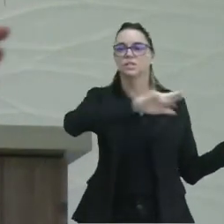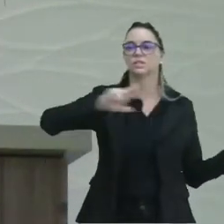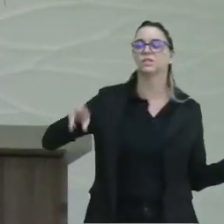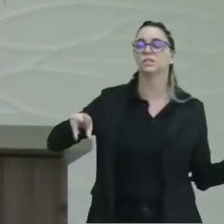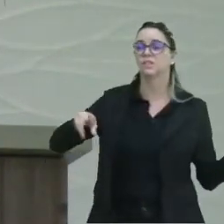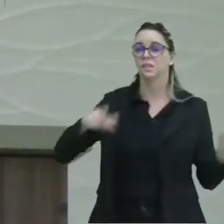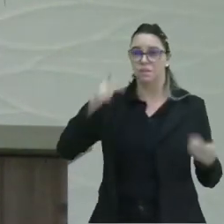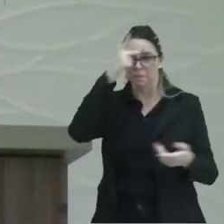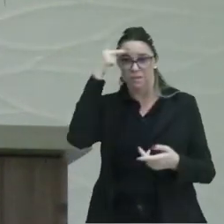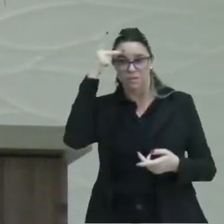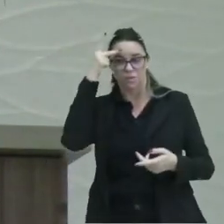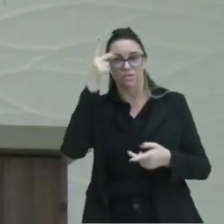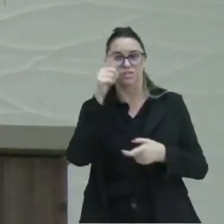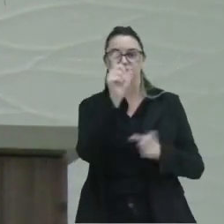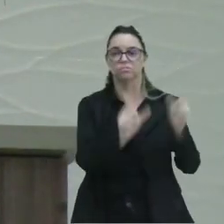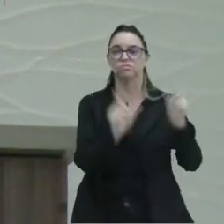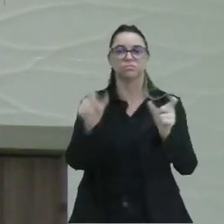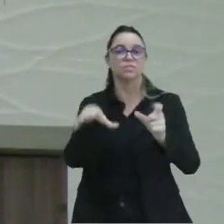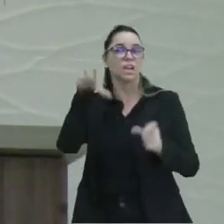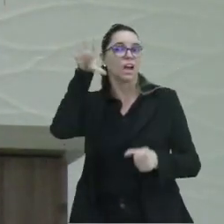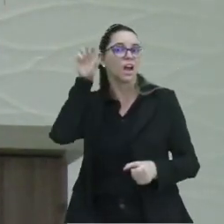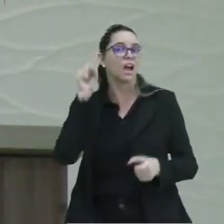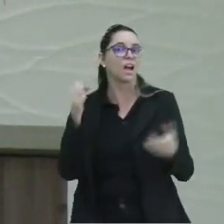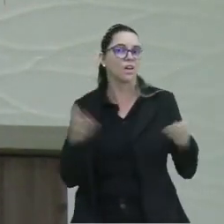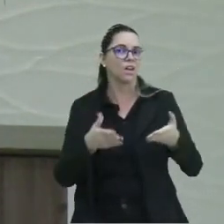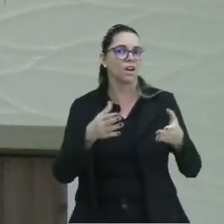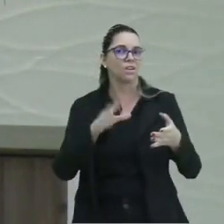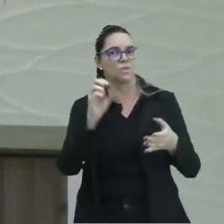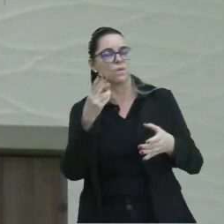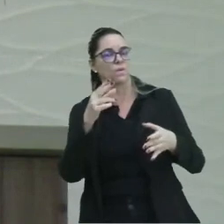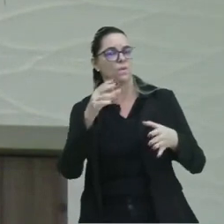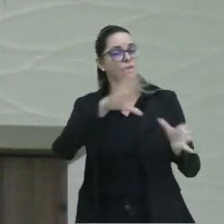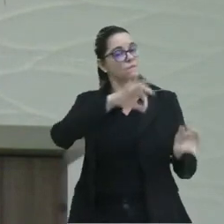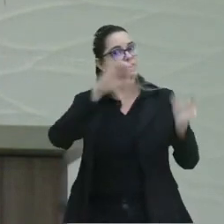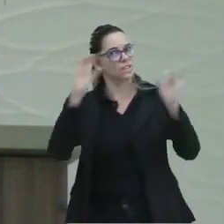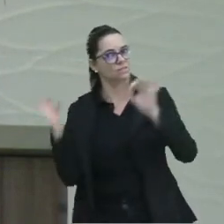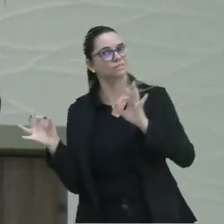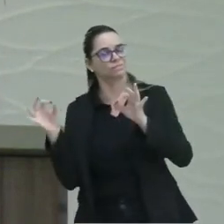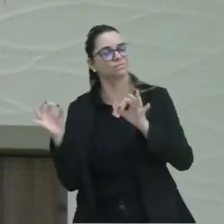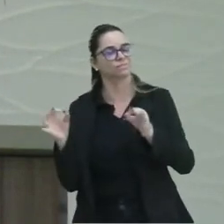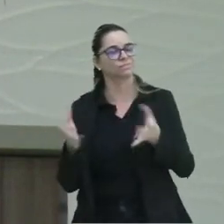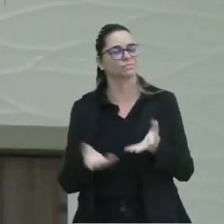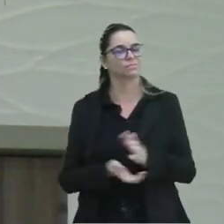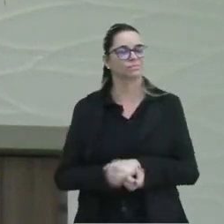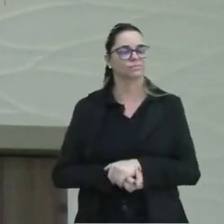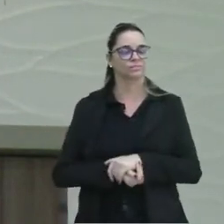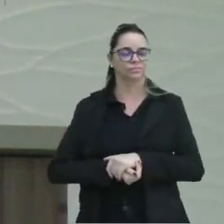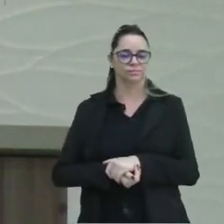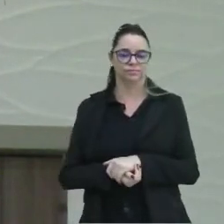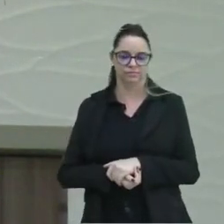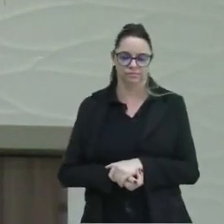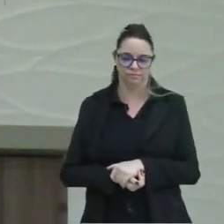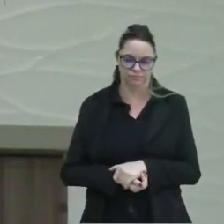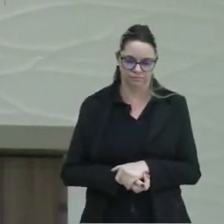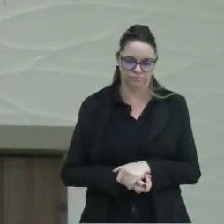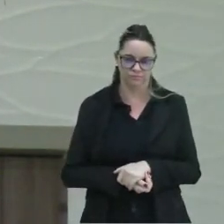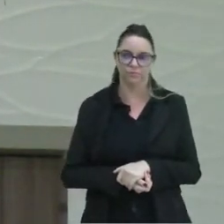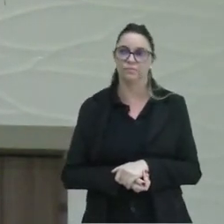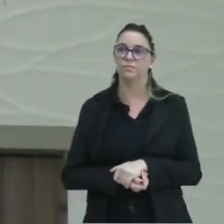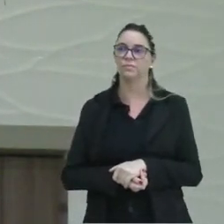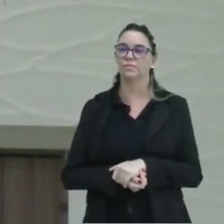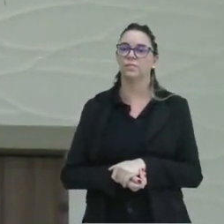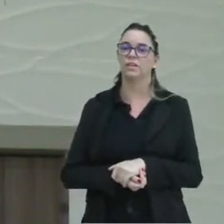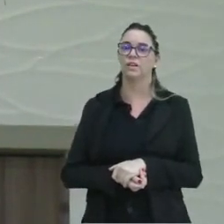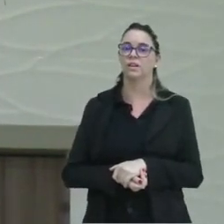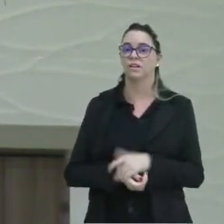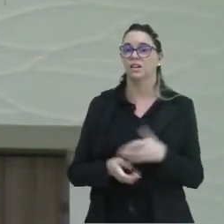pessoal que nos escuta através das redes sociais, da TV Câmara, não vejo nada demais em